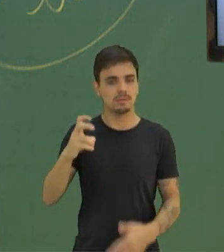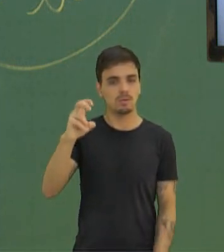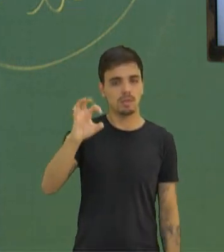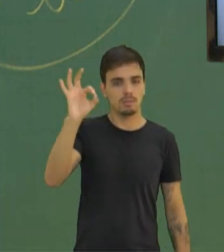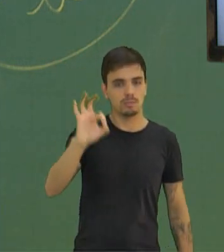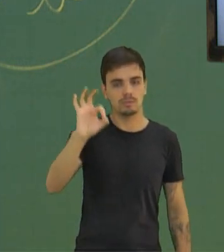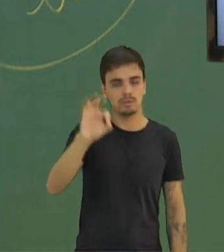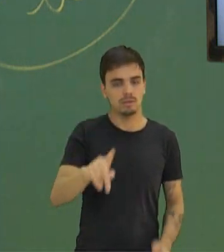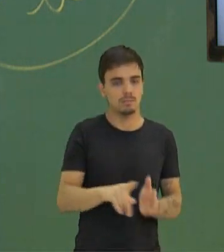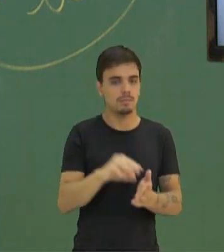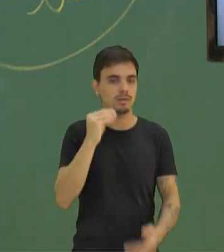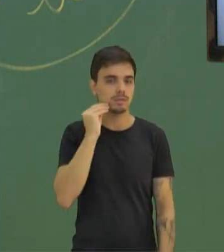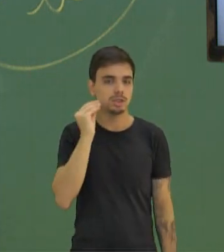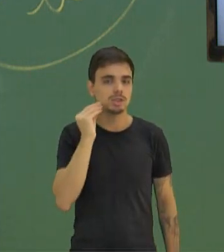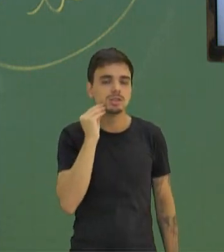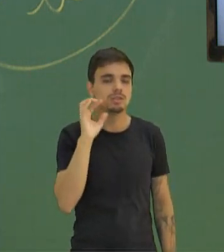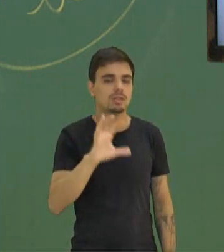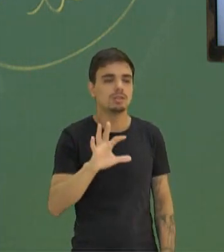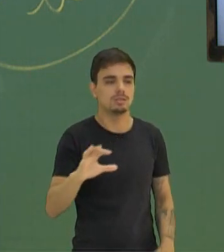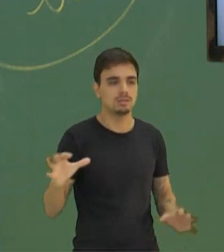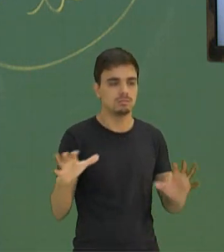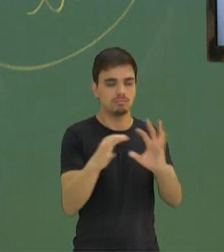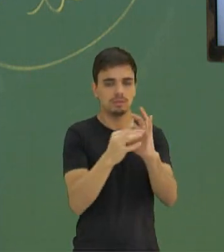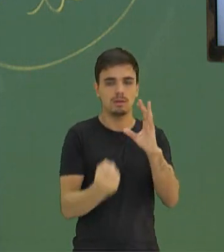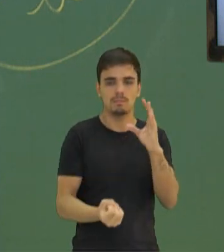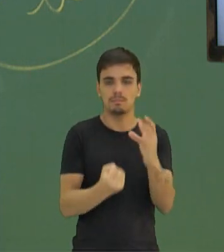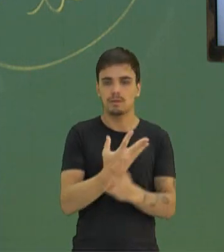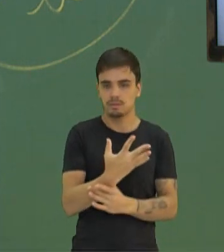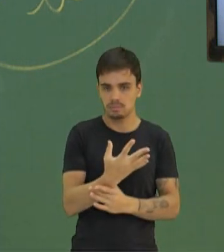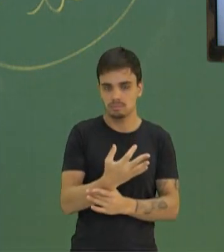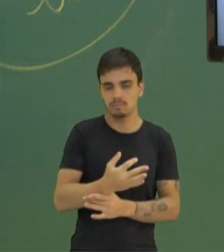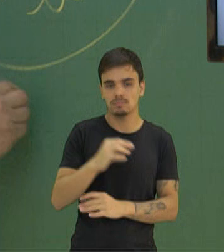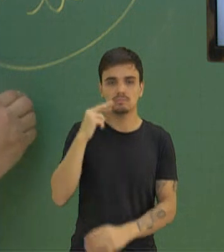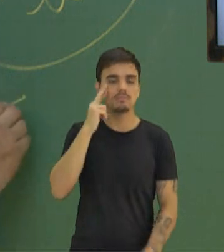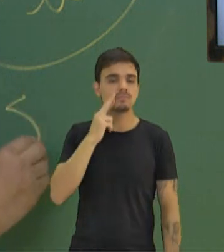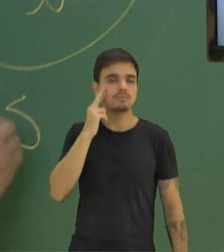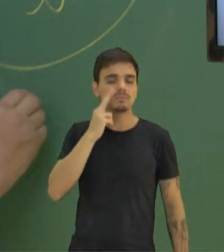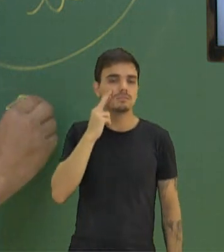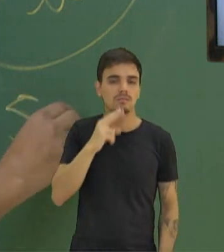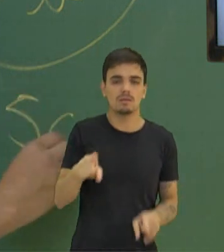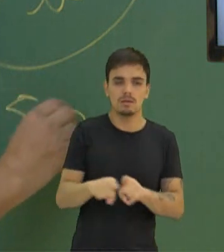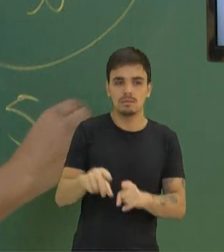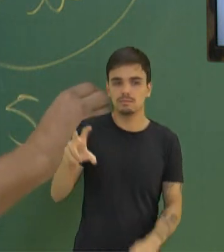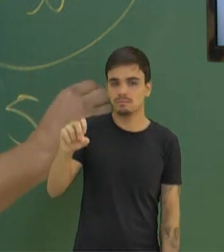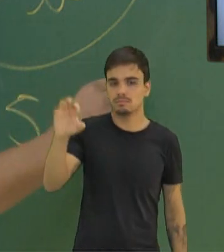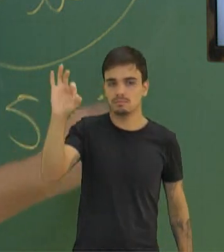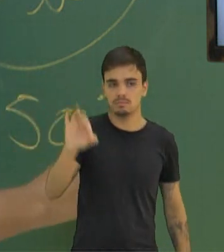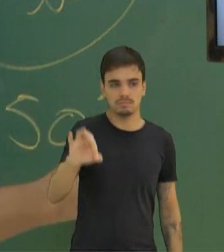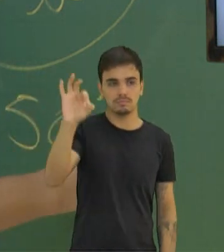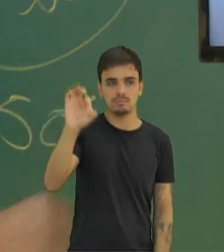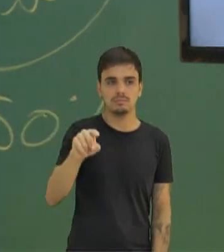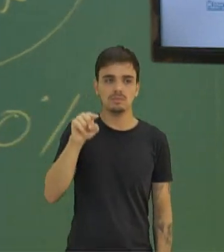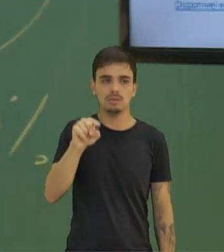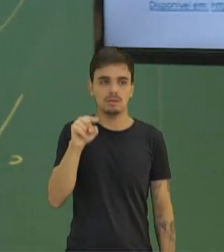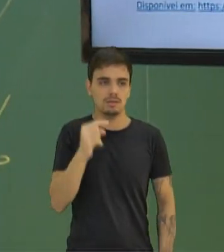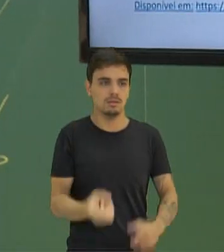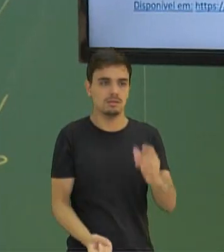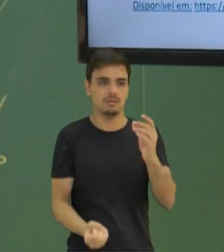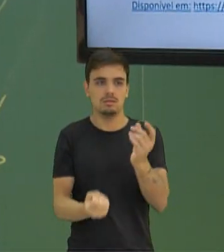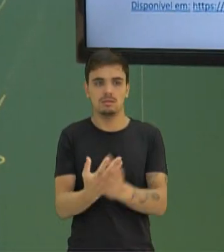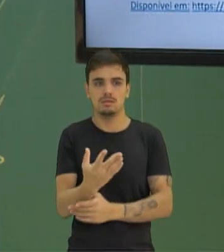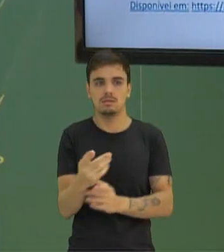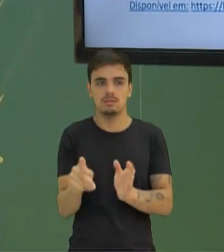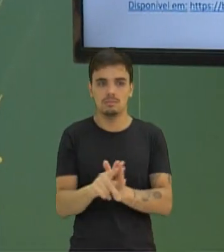de chance de se dessa nesse cruzamento gerar flores púrpuras e cinquenta porcento de chance de